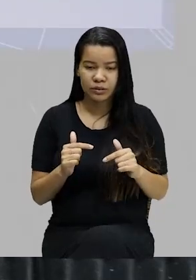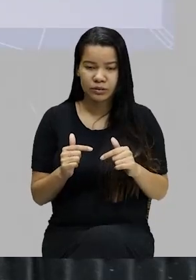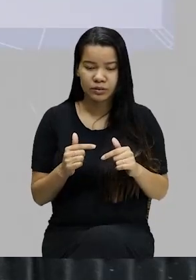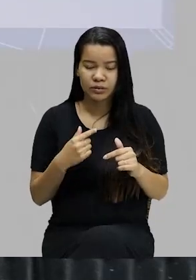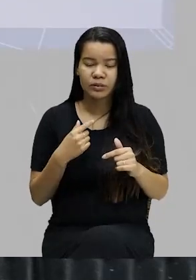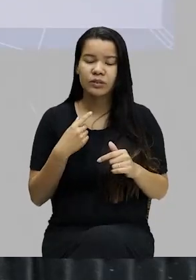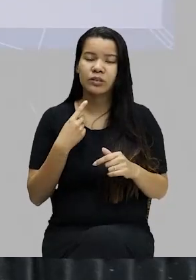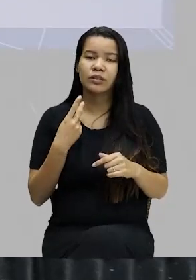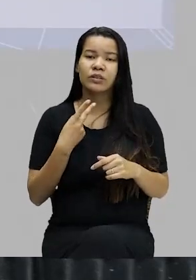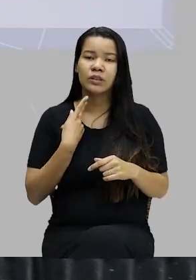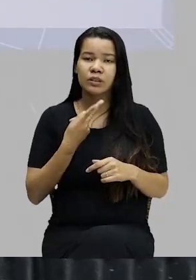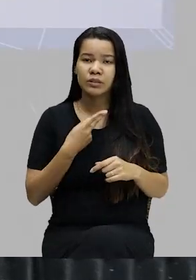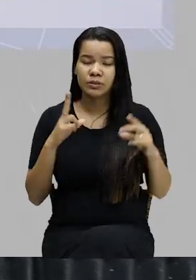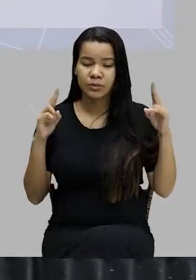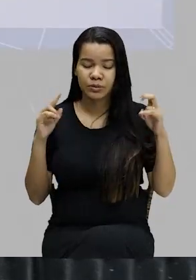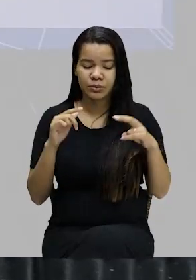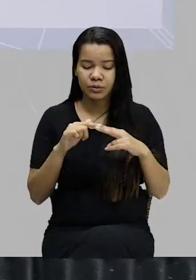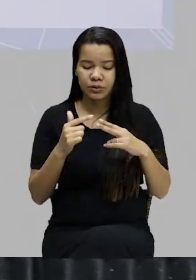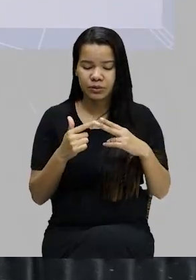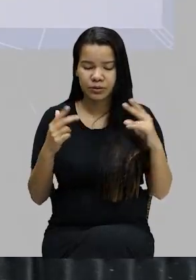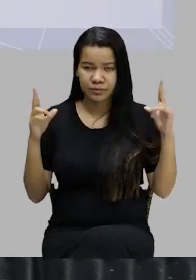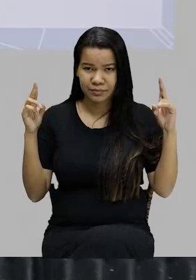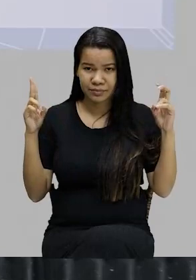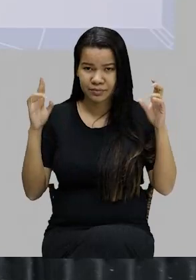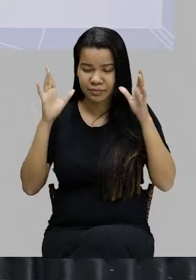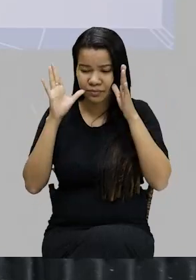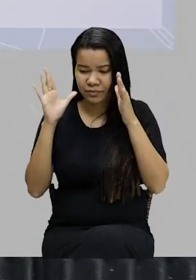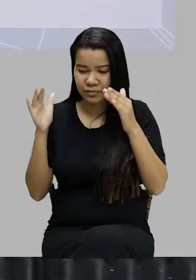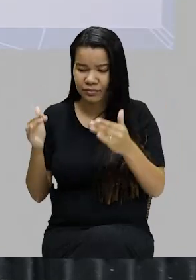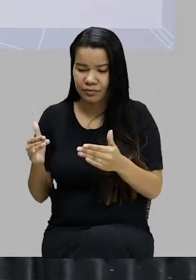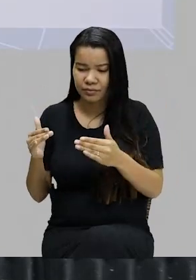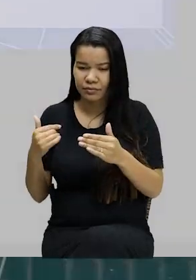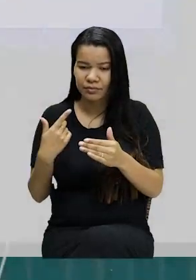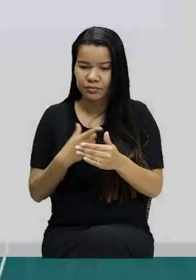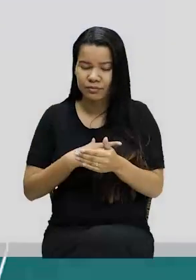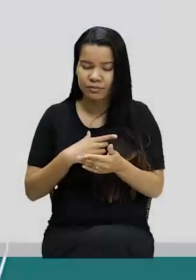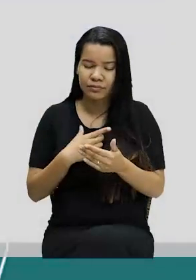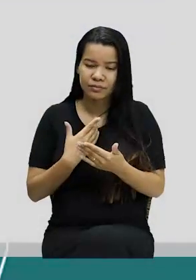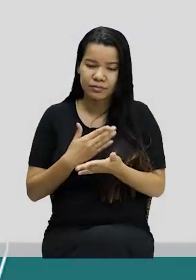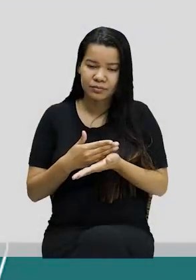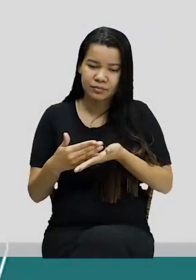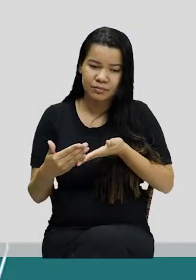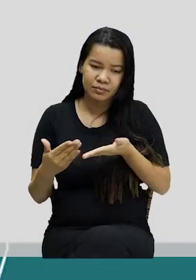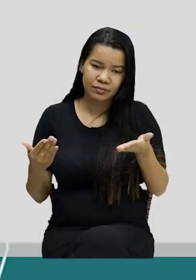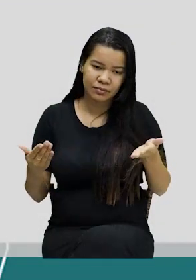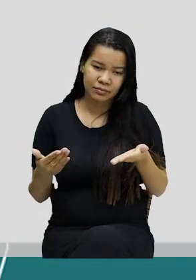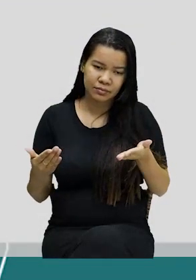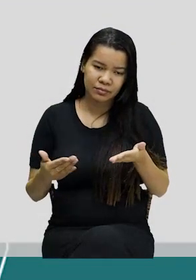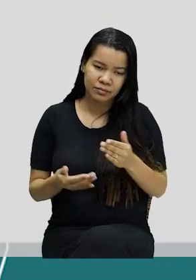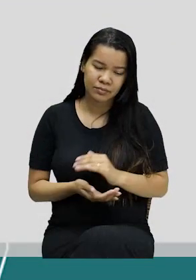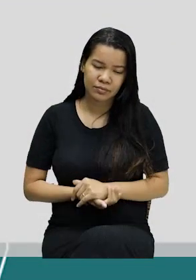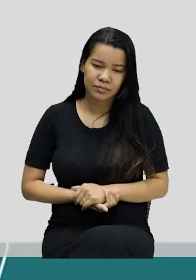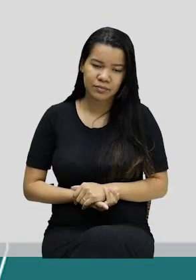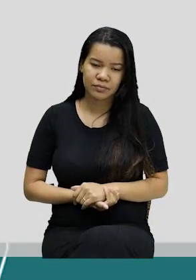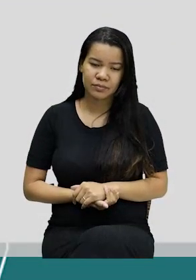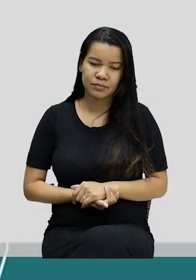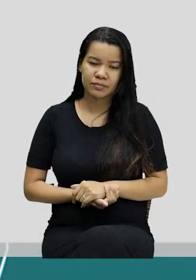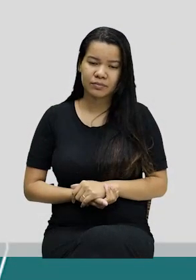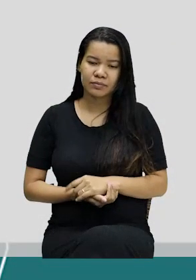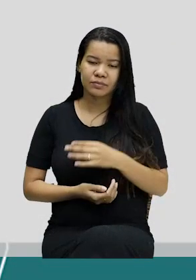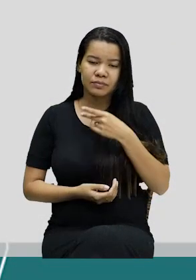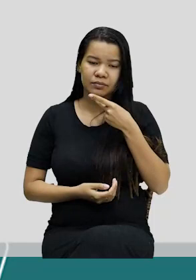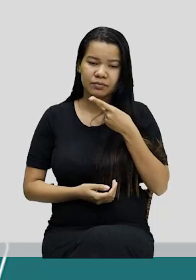temas. Prestem bastante atenção e vamos começar. Vamos iniciar falando sobre a constante